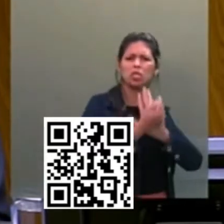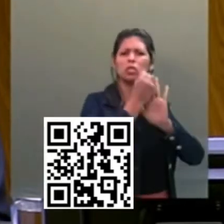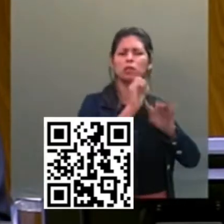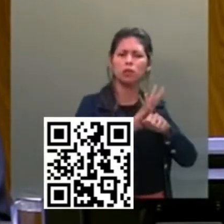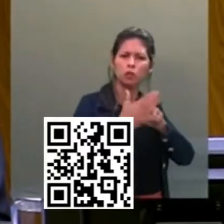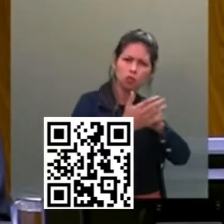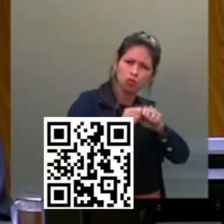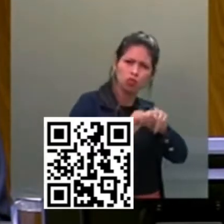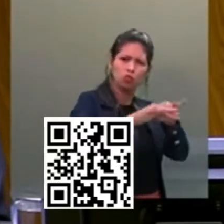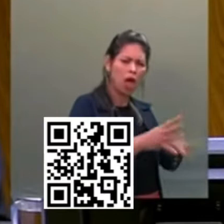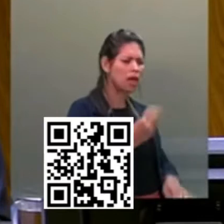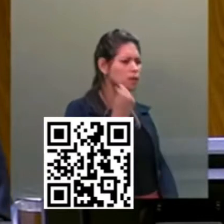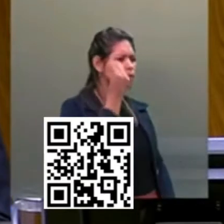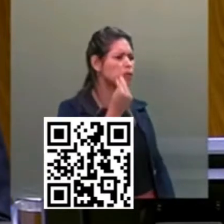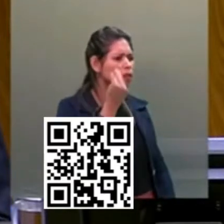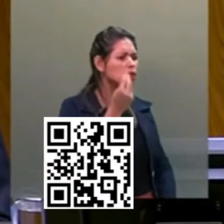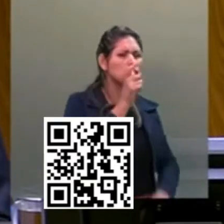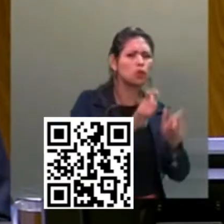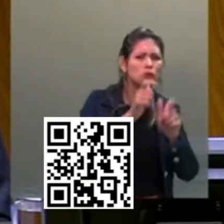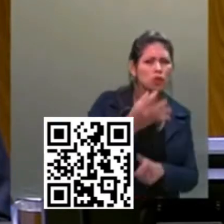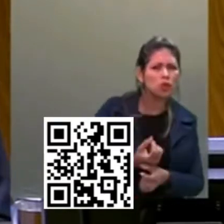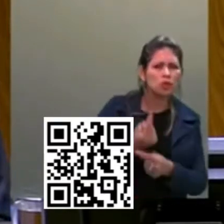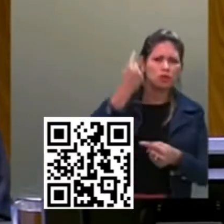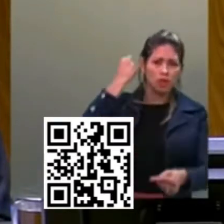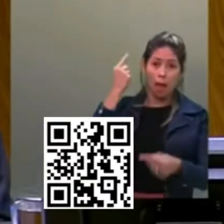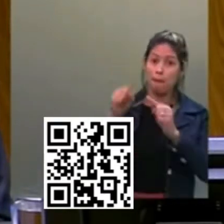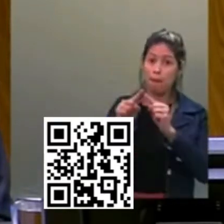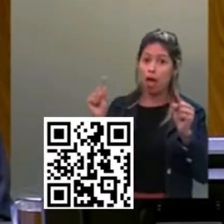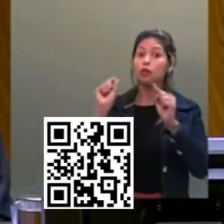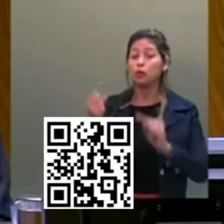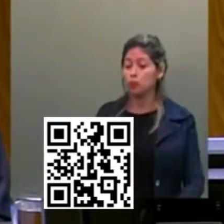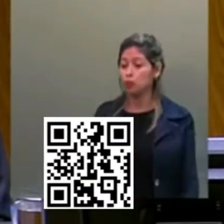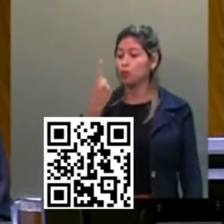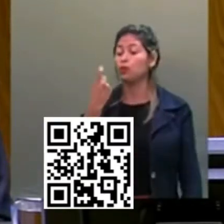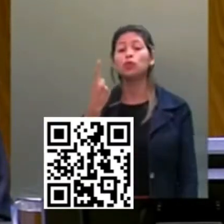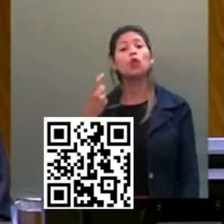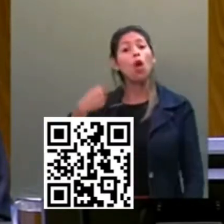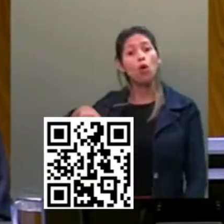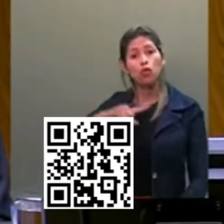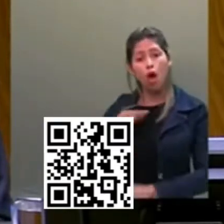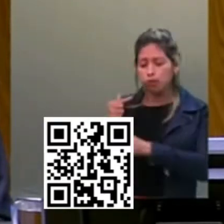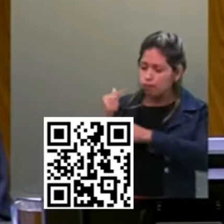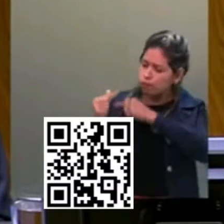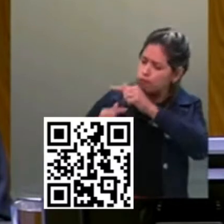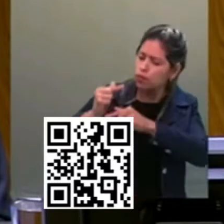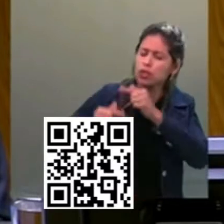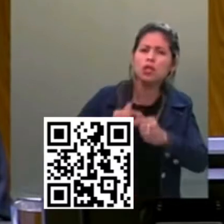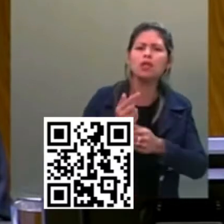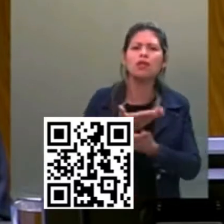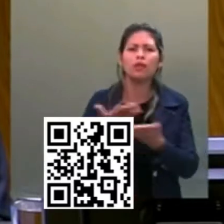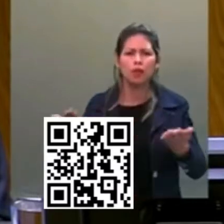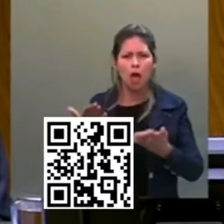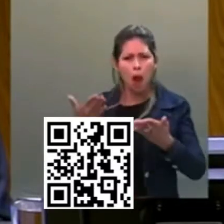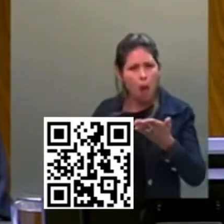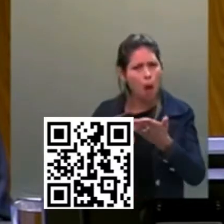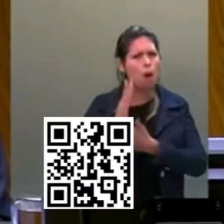nossos antepassados, mas inédita para a nossa geração. Paradoxalmente, o avançado estágio da